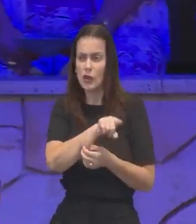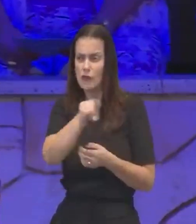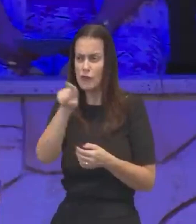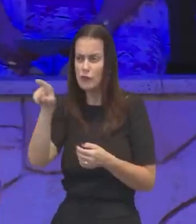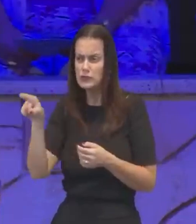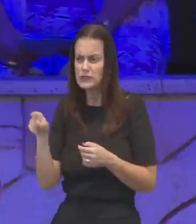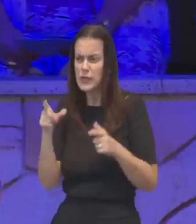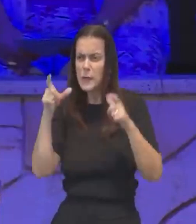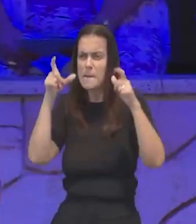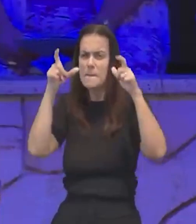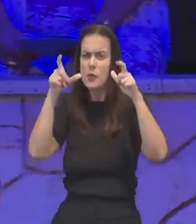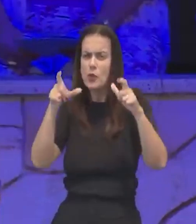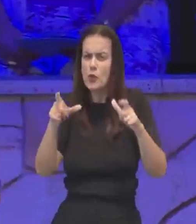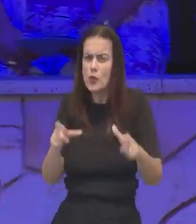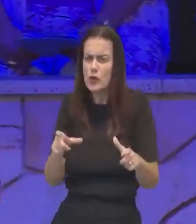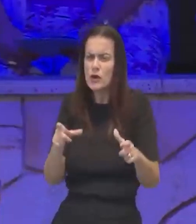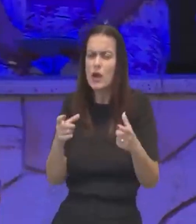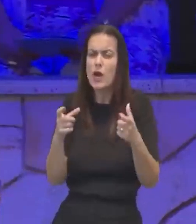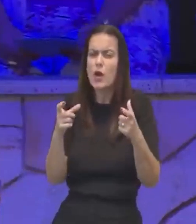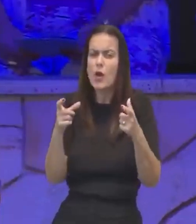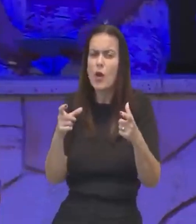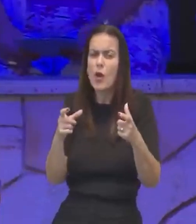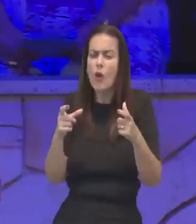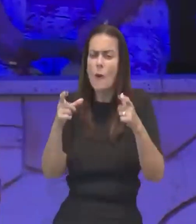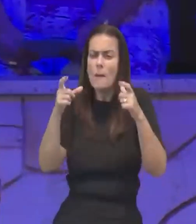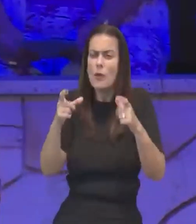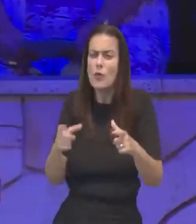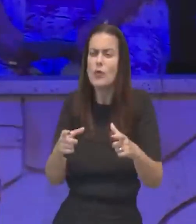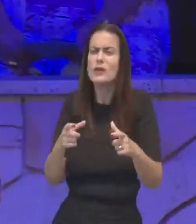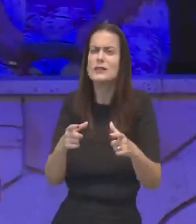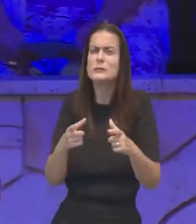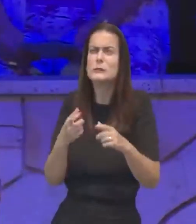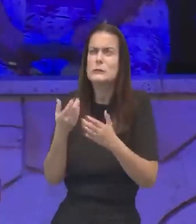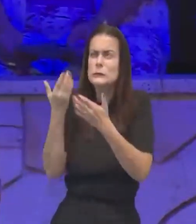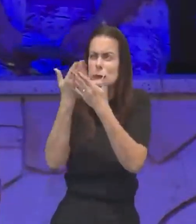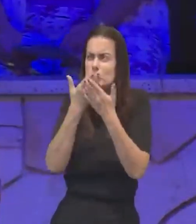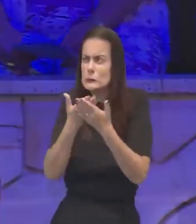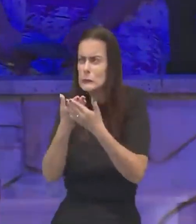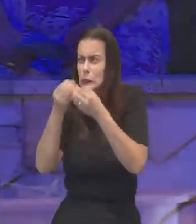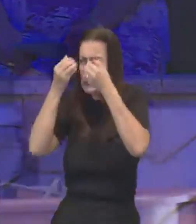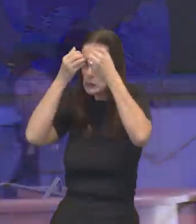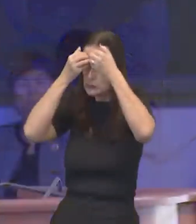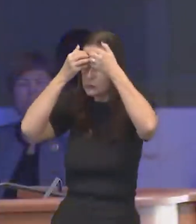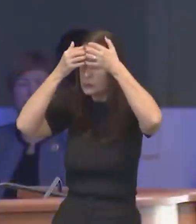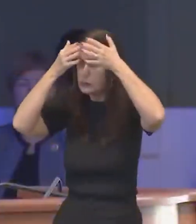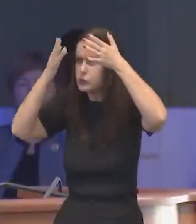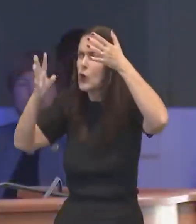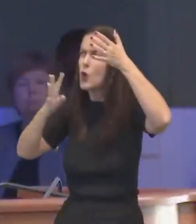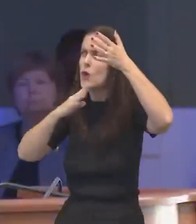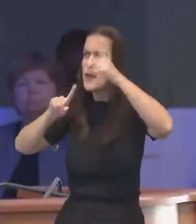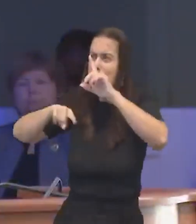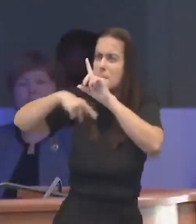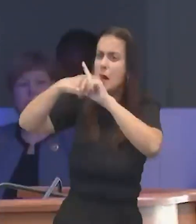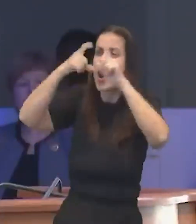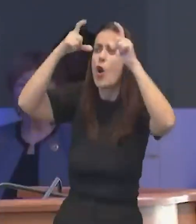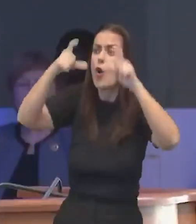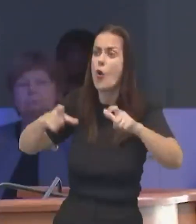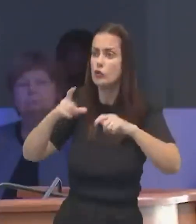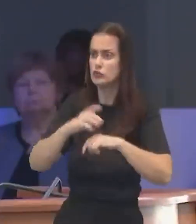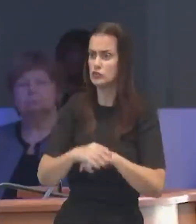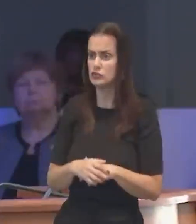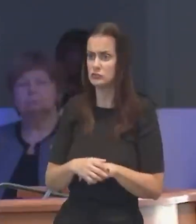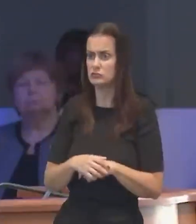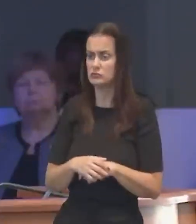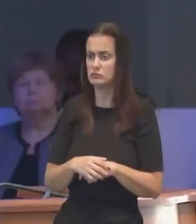tem procurado, aonde você tem buscado saciar a sua sede? Aonde você tem buscado saciar